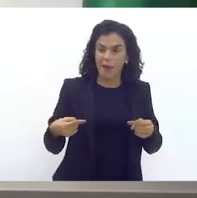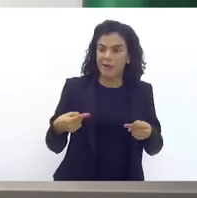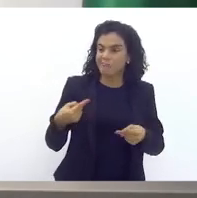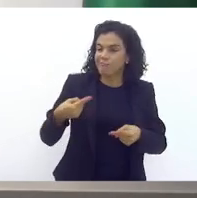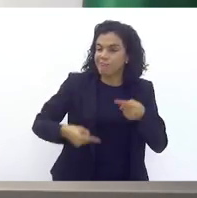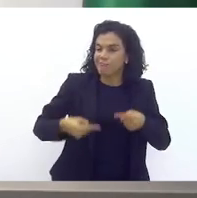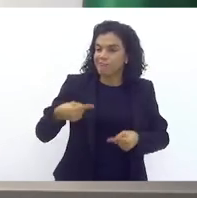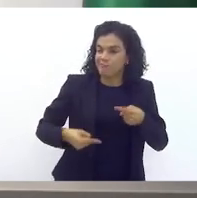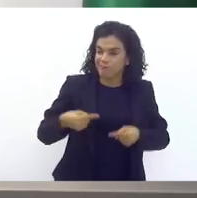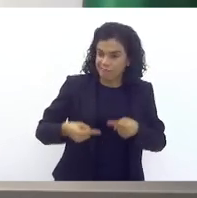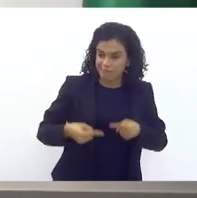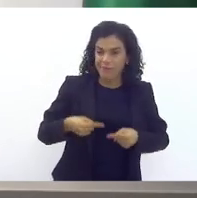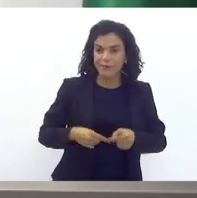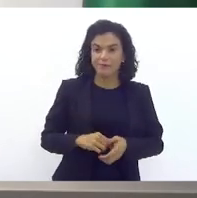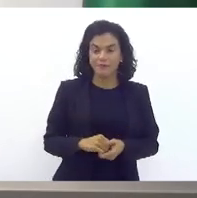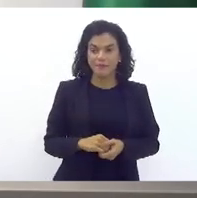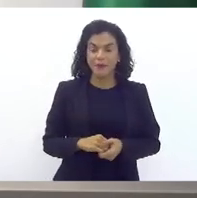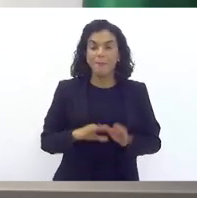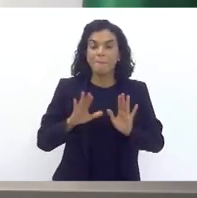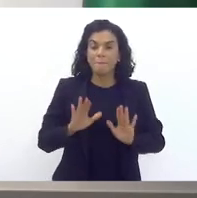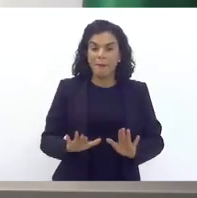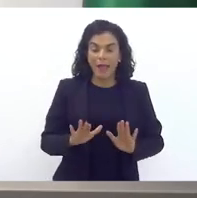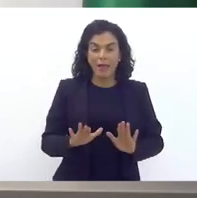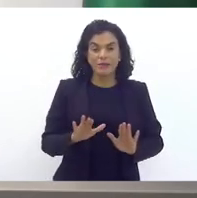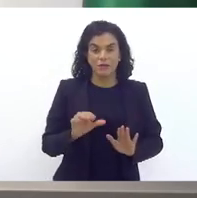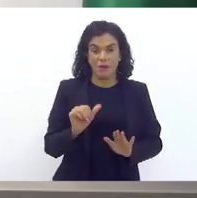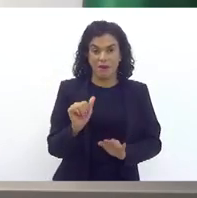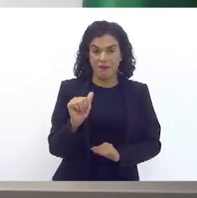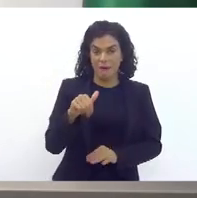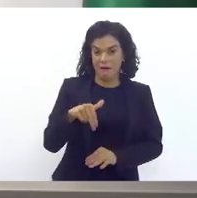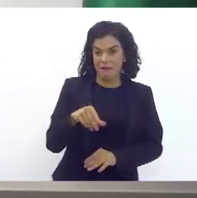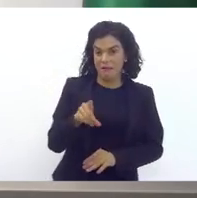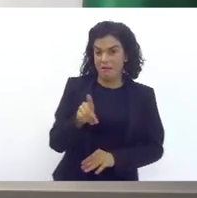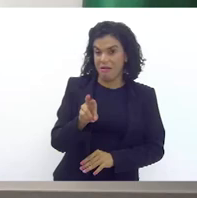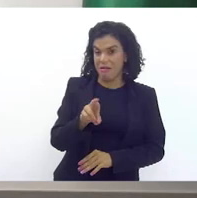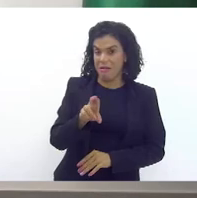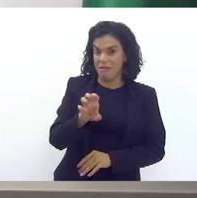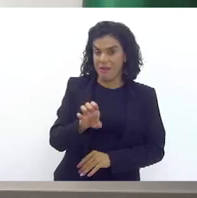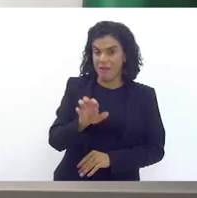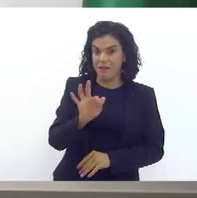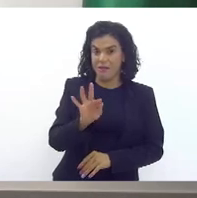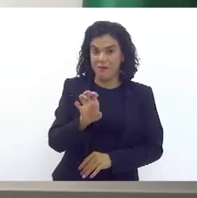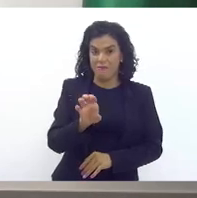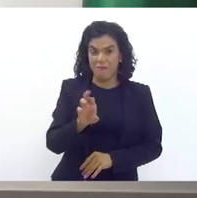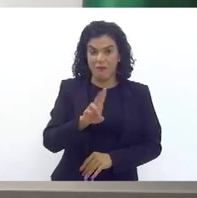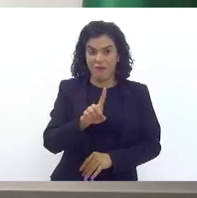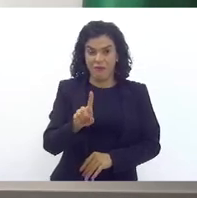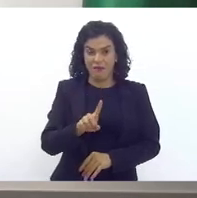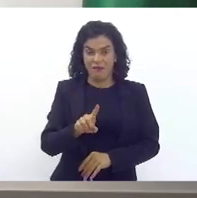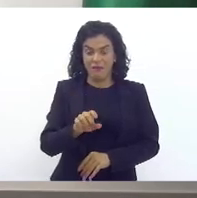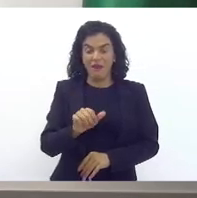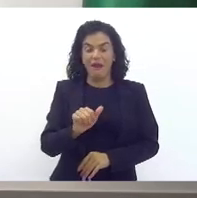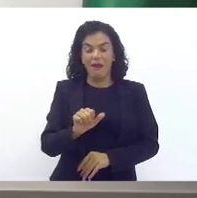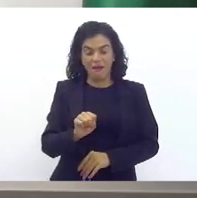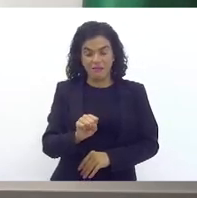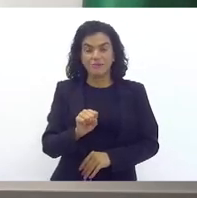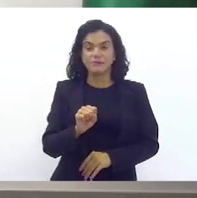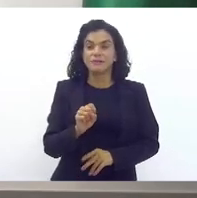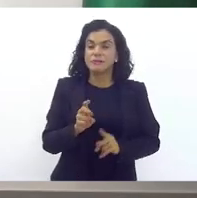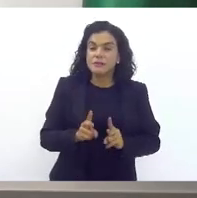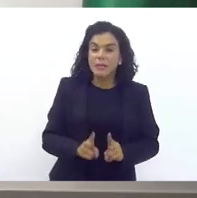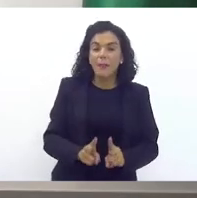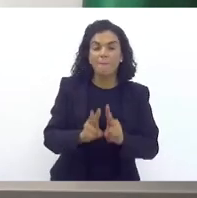já houvessem, né? Mas o André Ferraz, que tem sido o principal porta-voz do pleito,